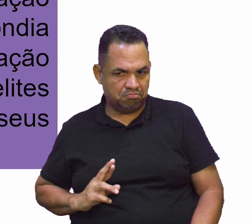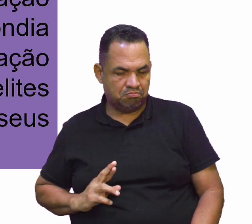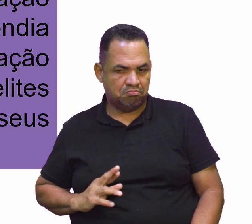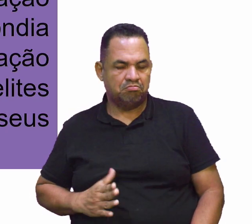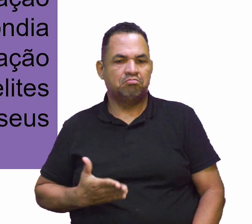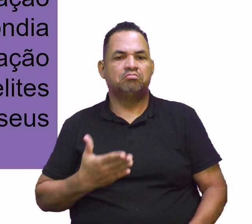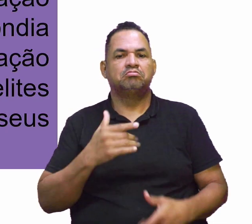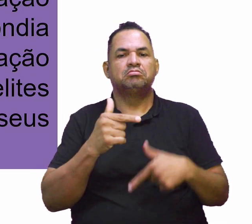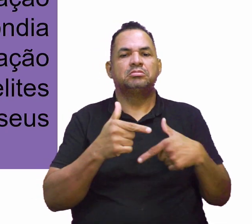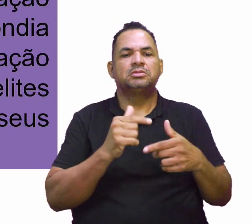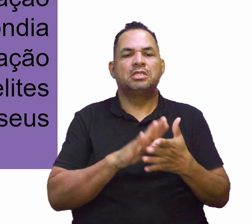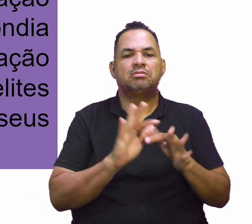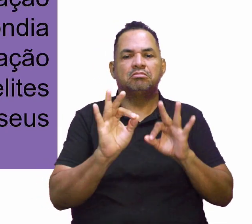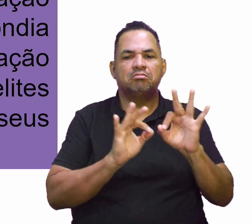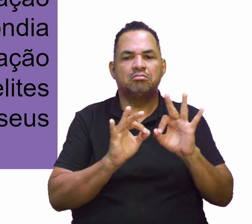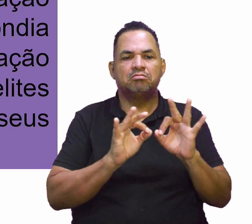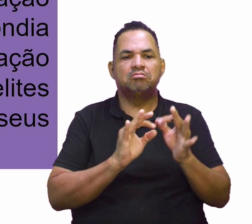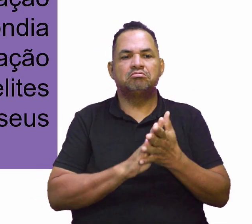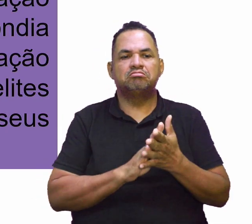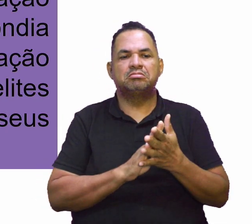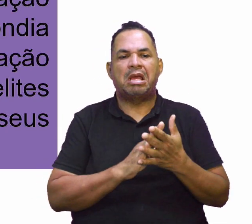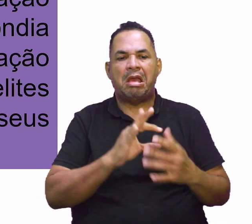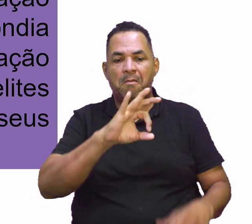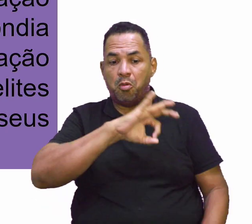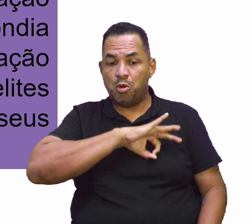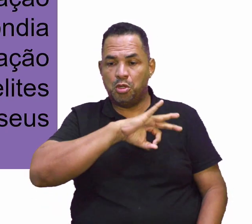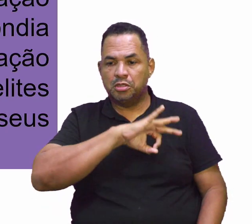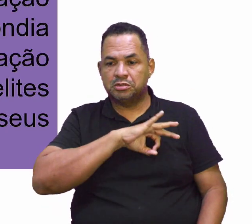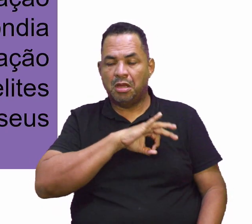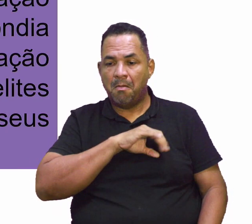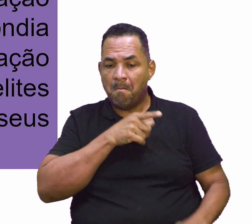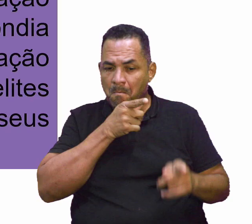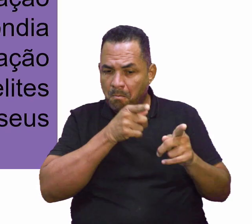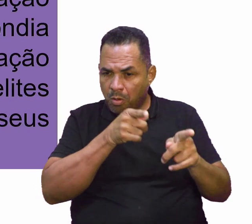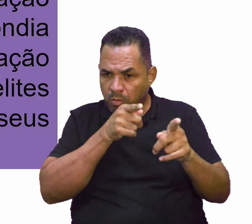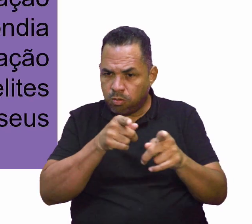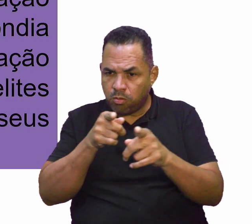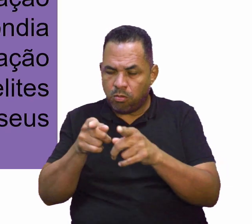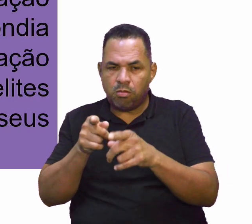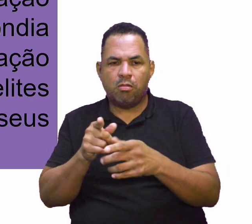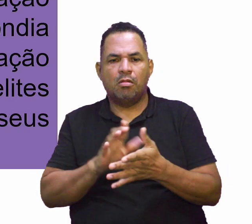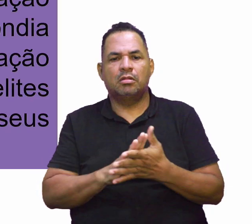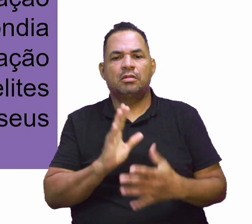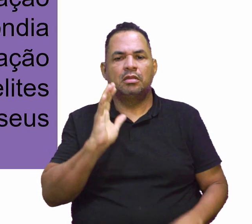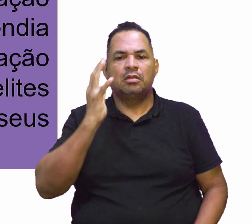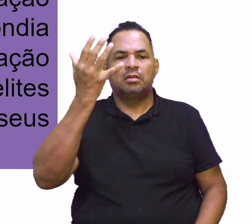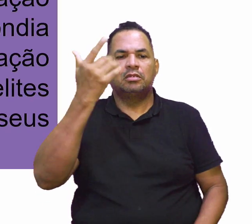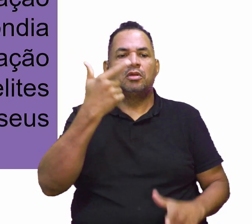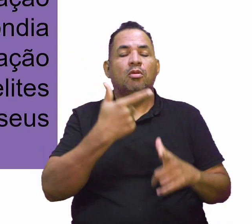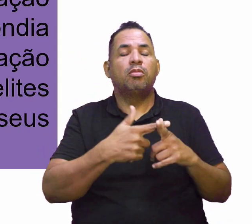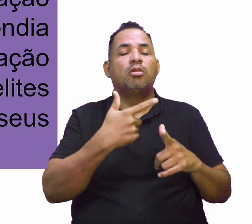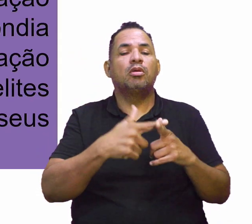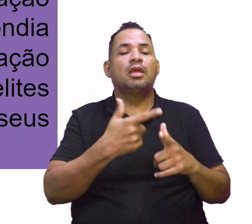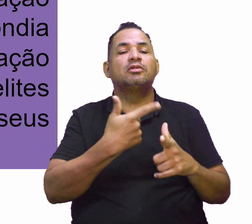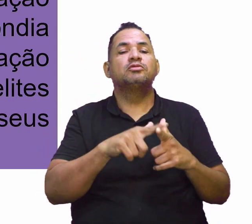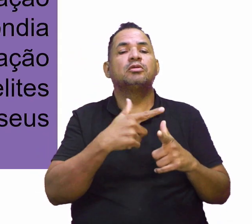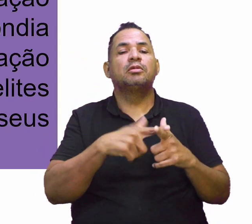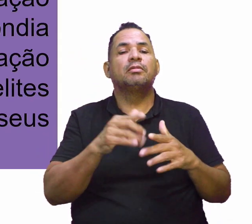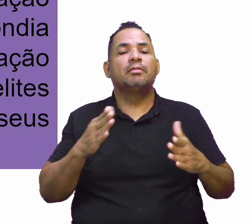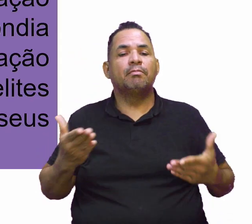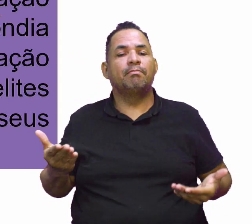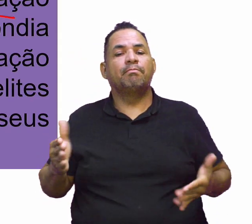movimentos sociais como um caso de polícia, em vez de resolver as causas dos conflitos, como